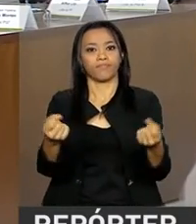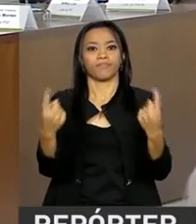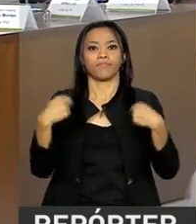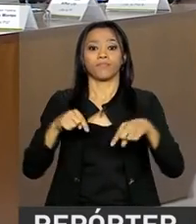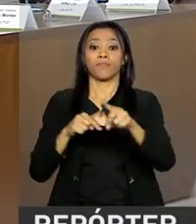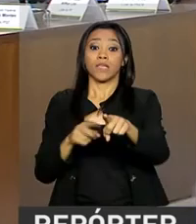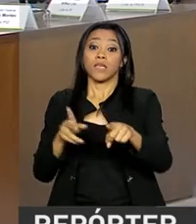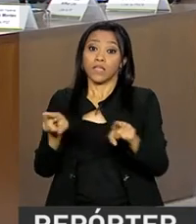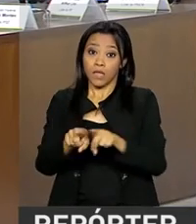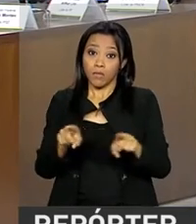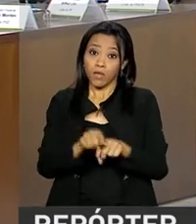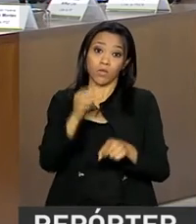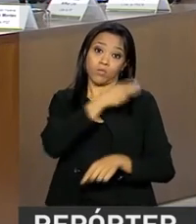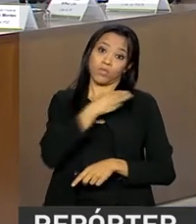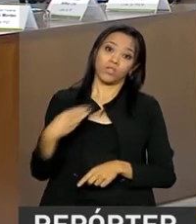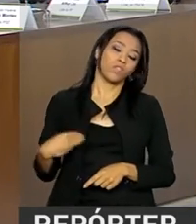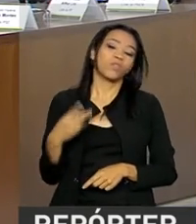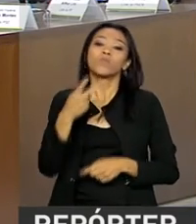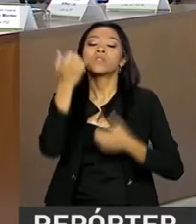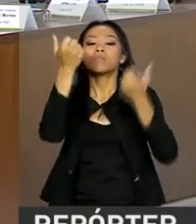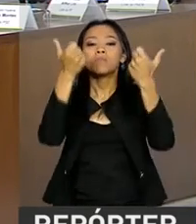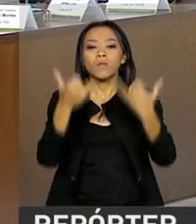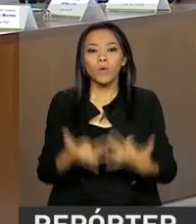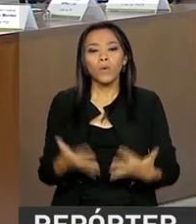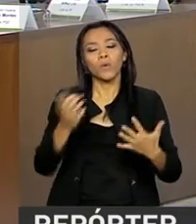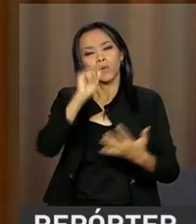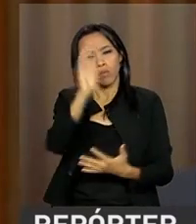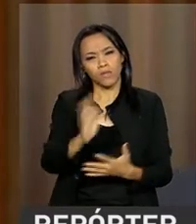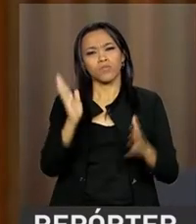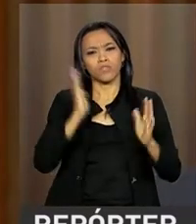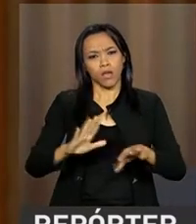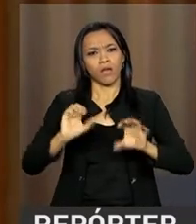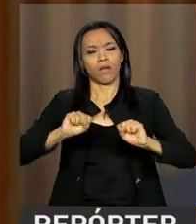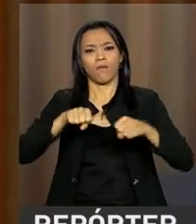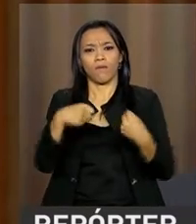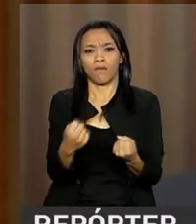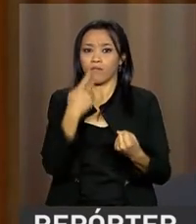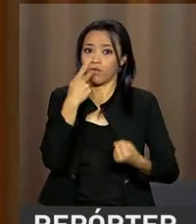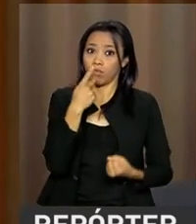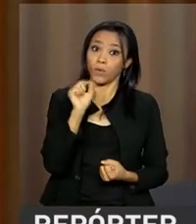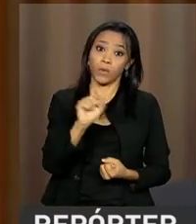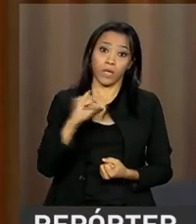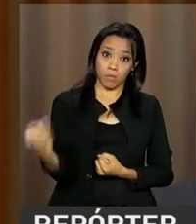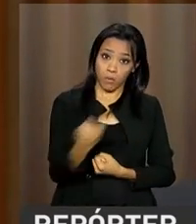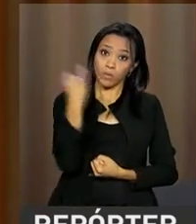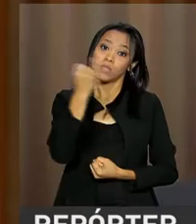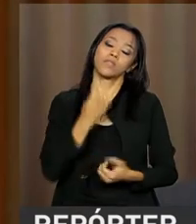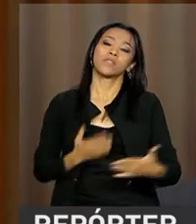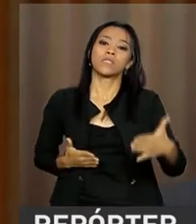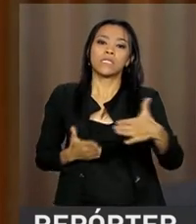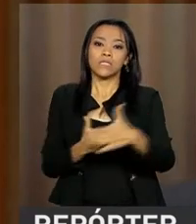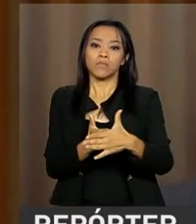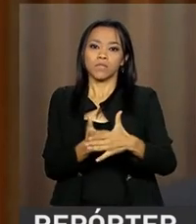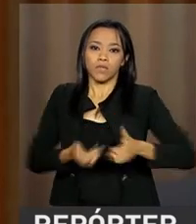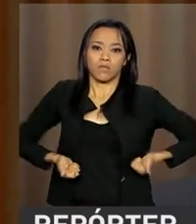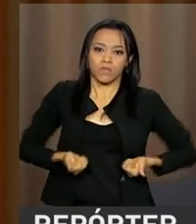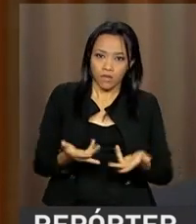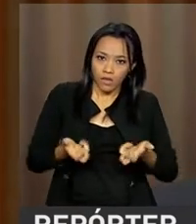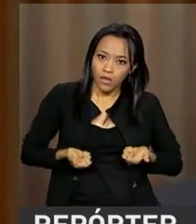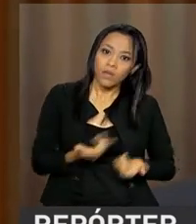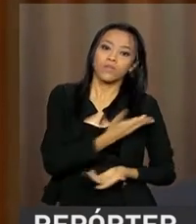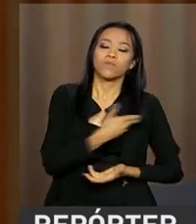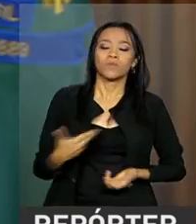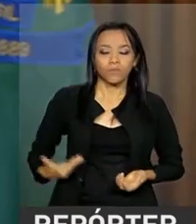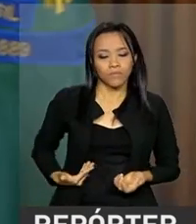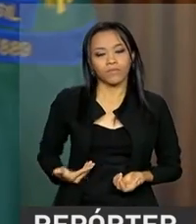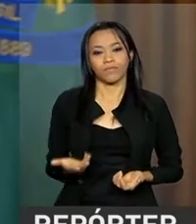ainda os argumentos que mostram que o país já entrou em recuperação e lembrou da importância da limitação dos gastos públicos para que isso